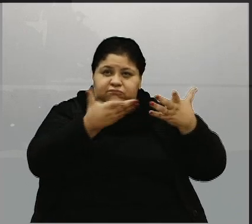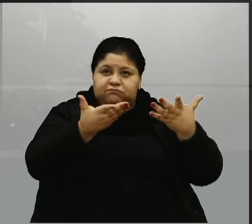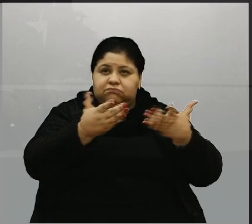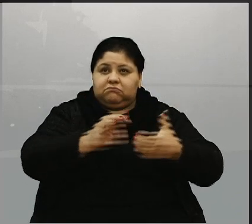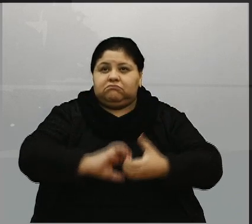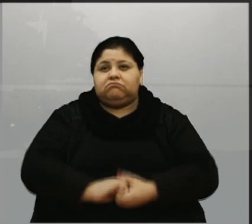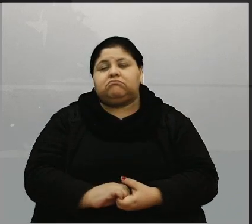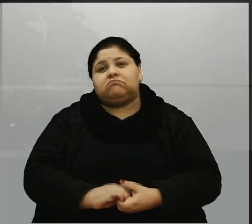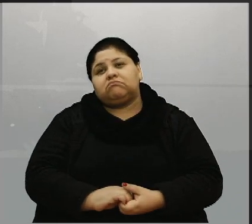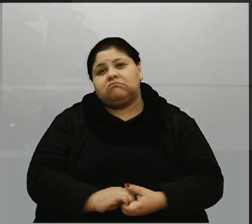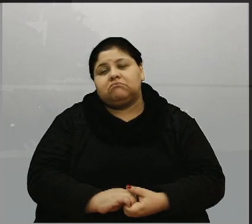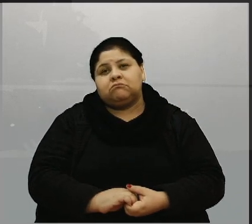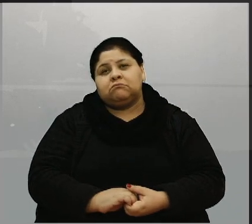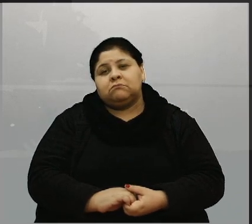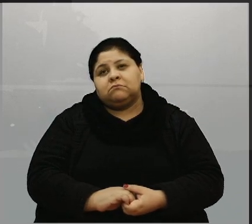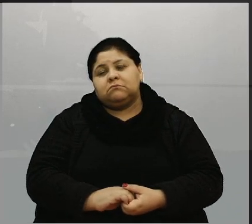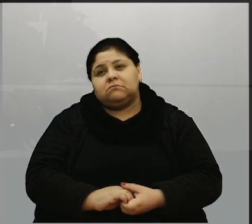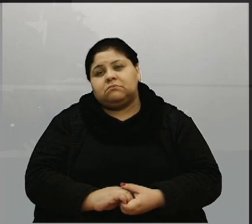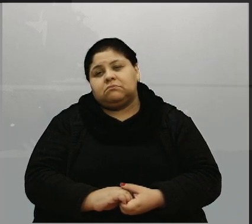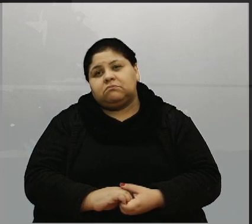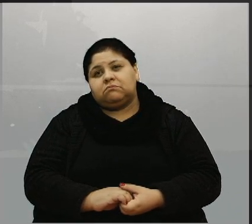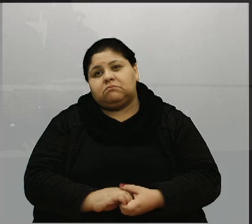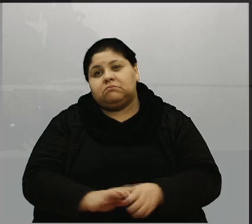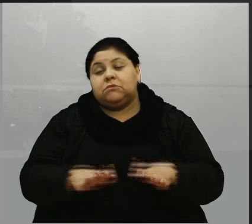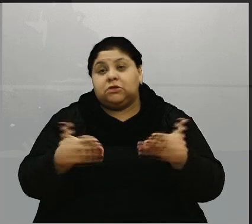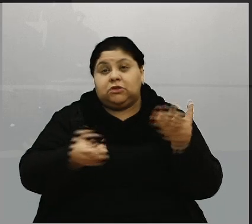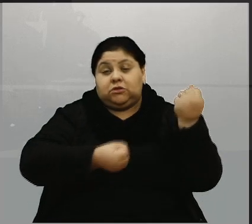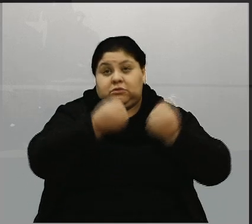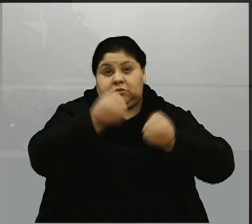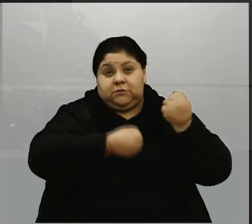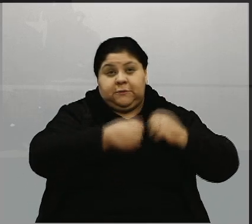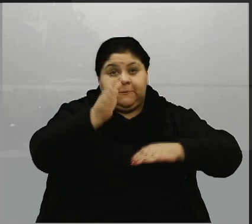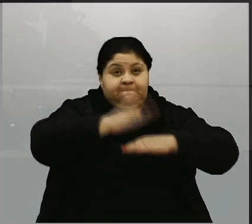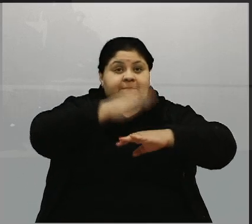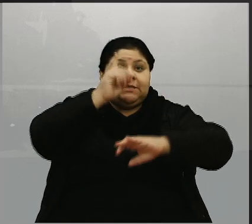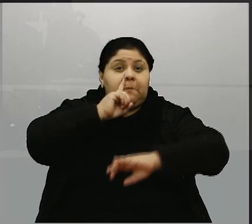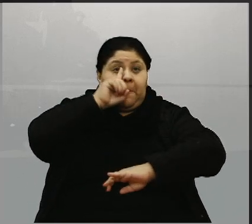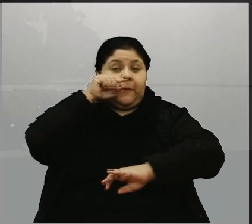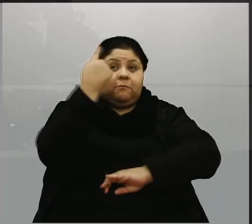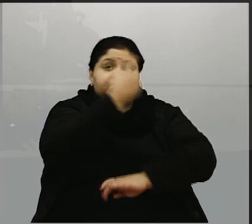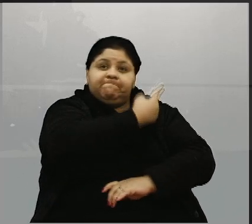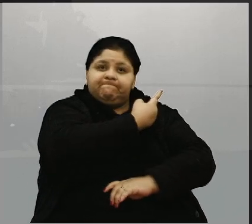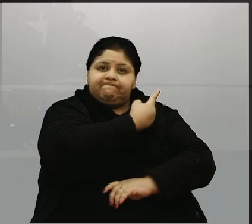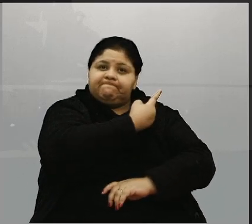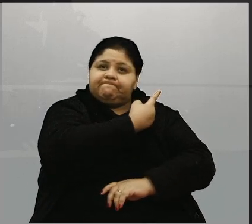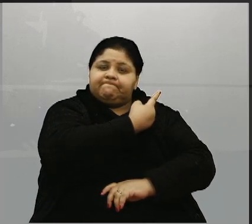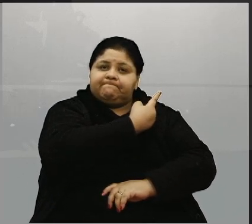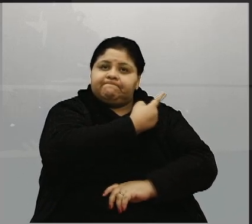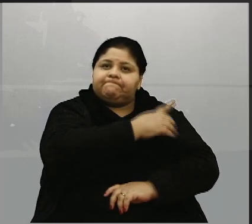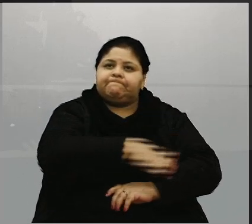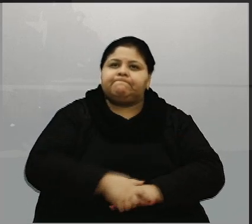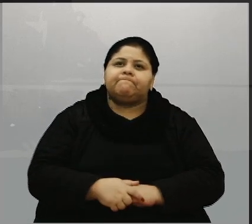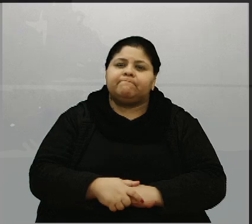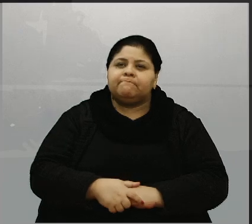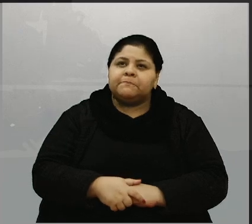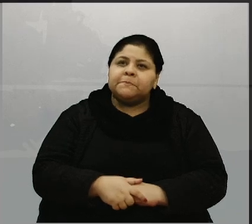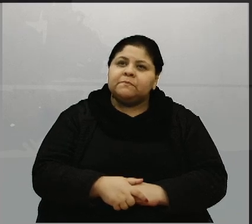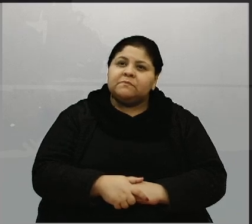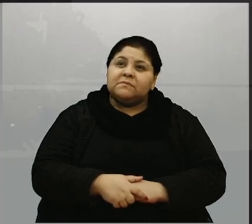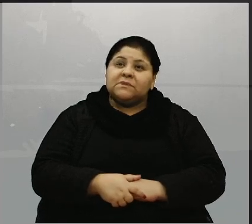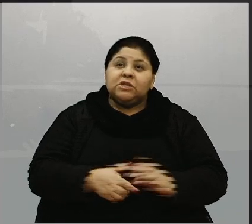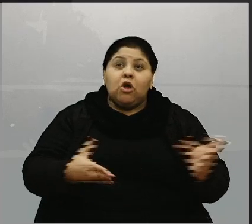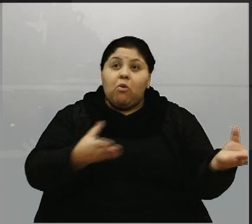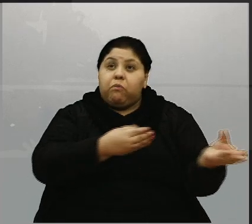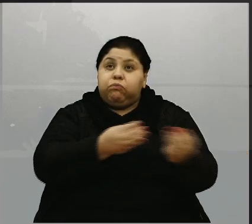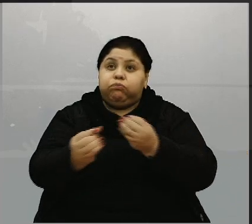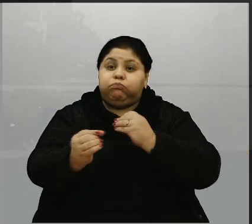Talvez a questão de trânsito mais perigosa seja essa, pela quantidade do